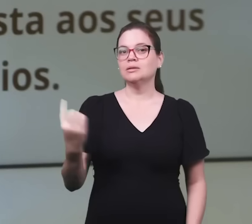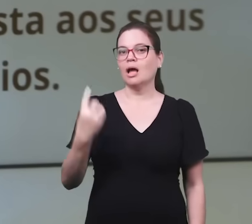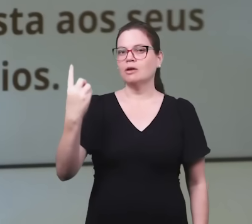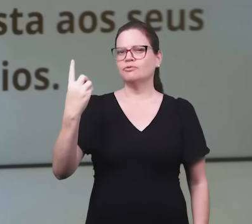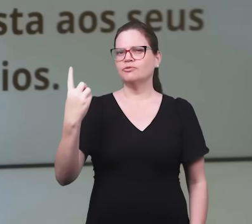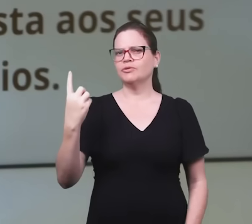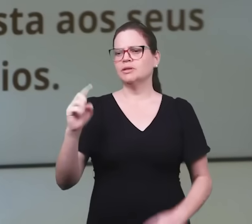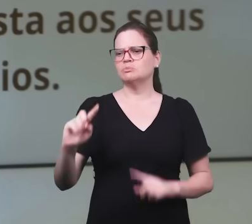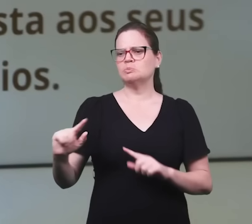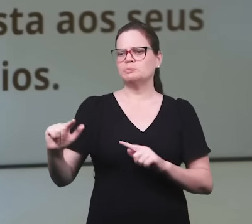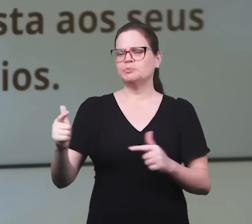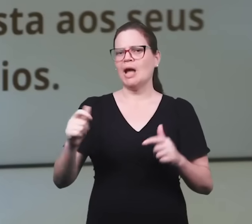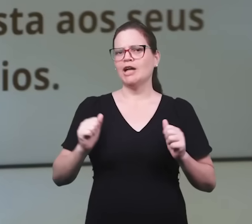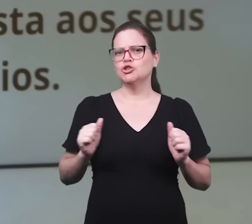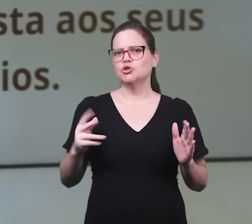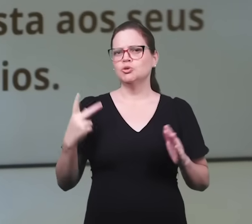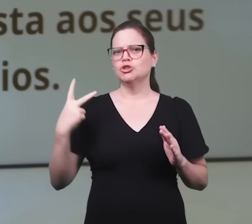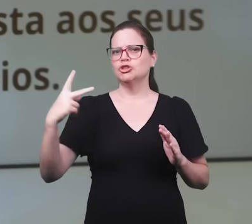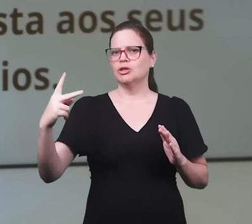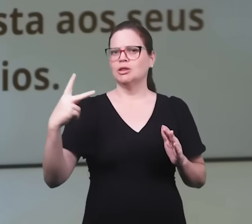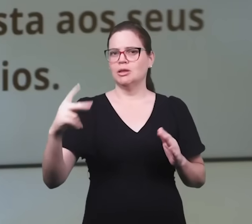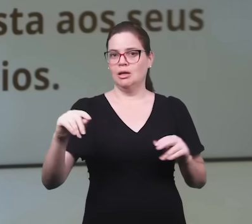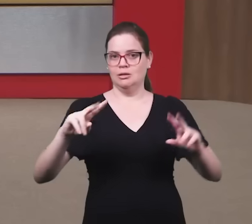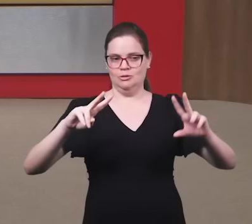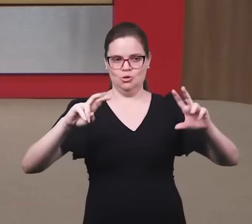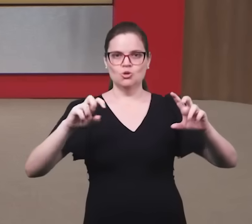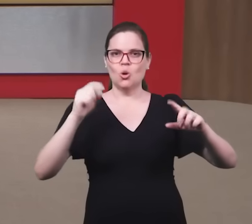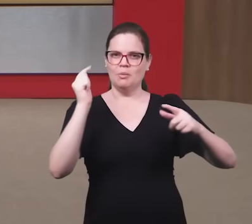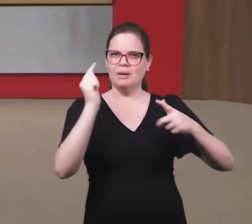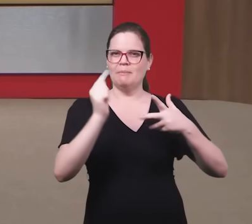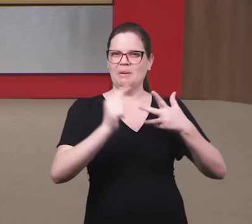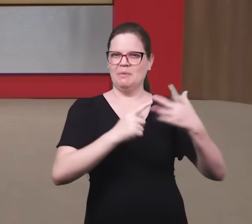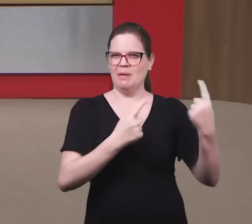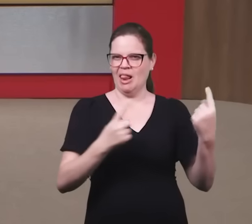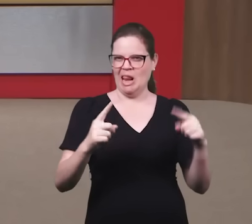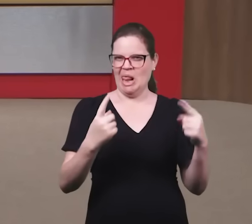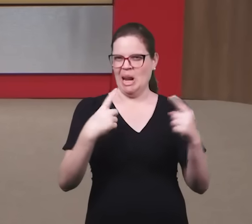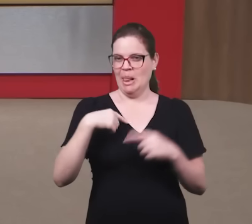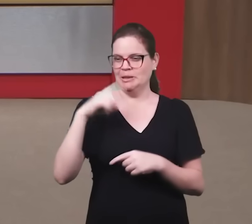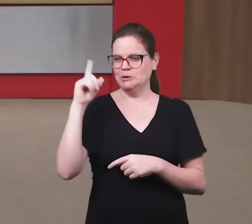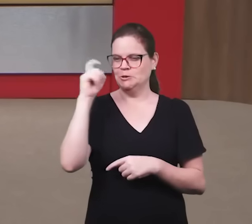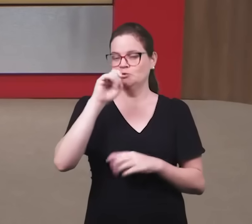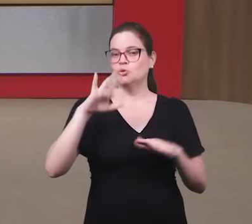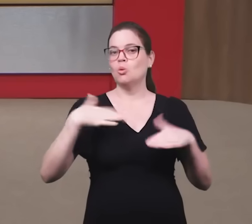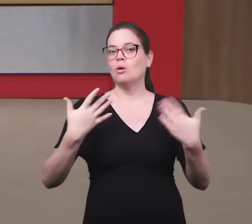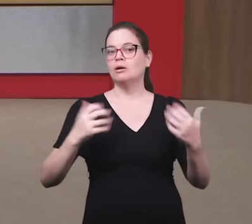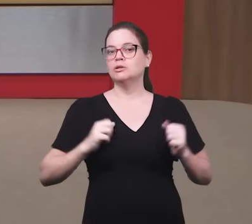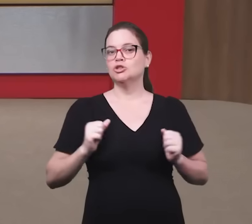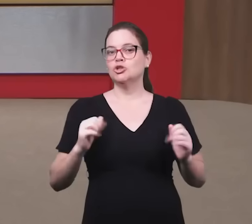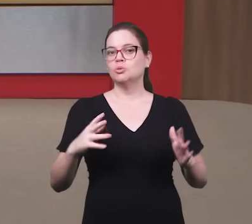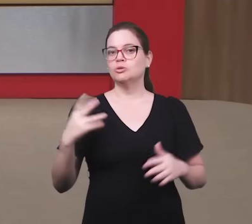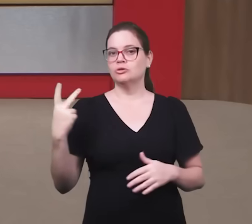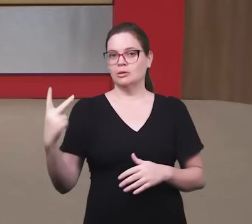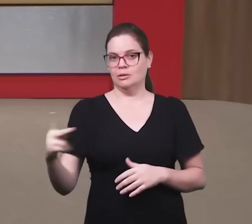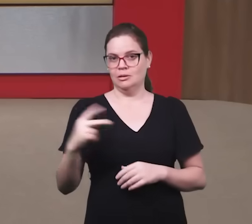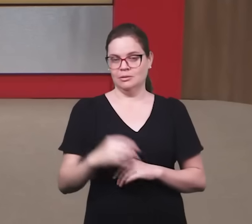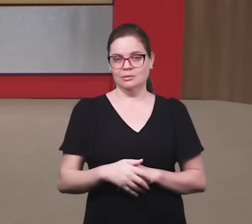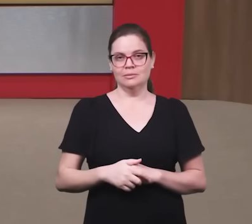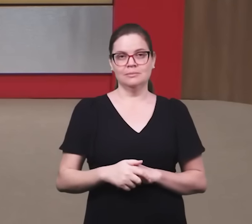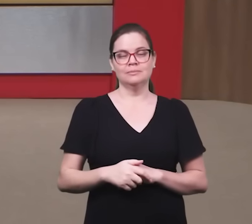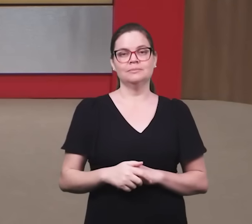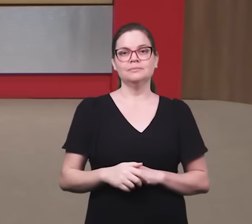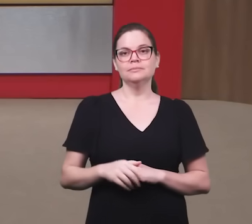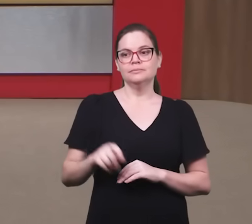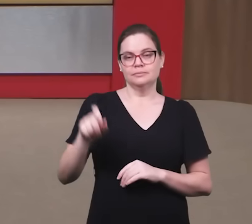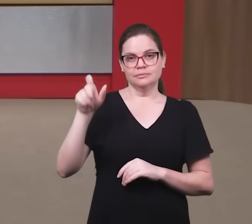fez perante essa situação. Observem, diante da situação em que